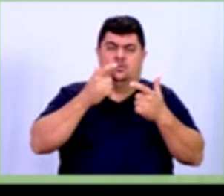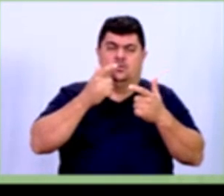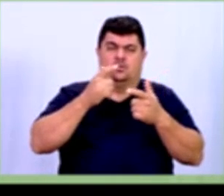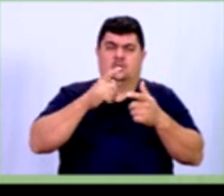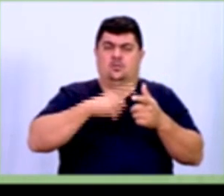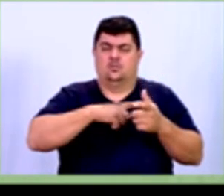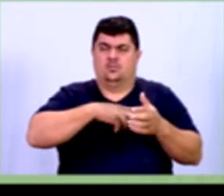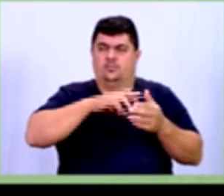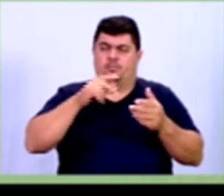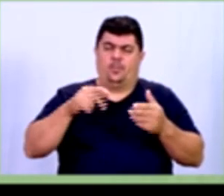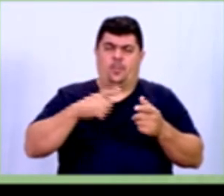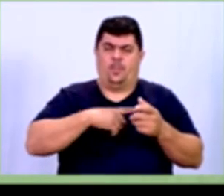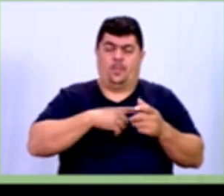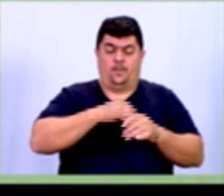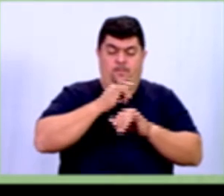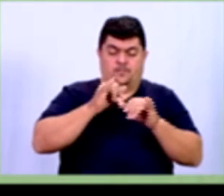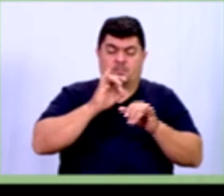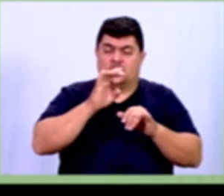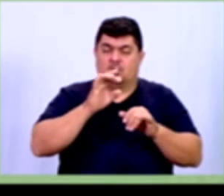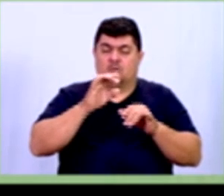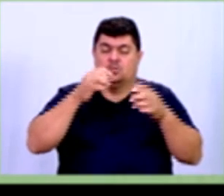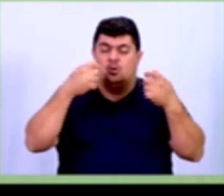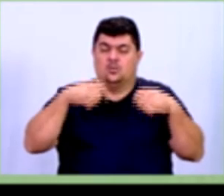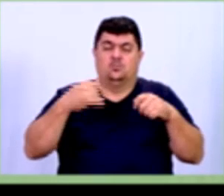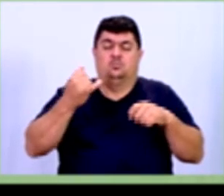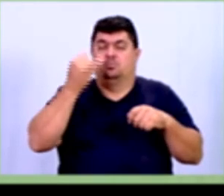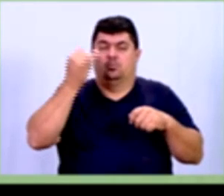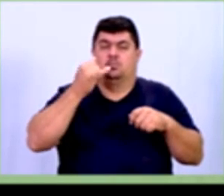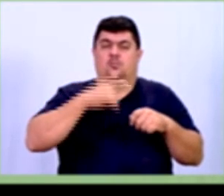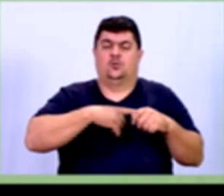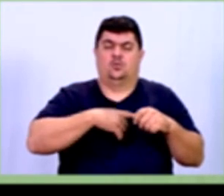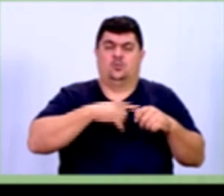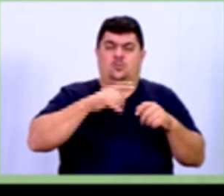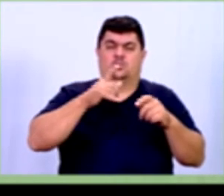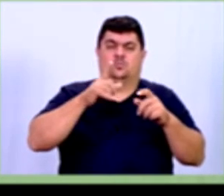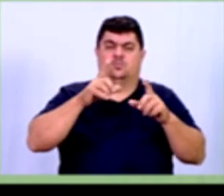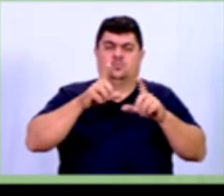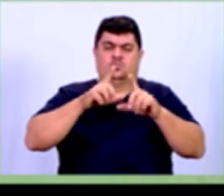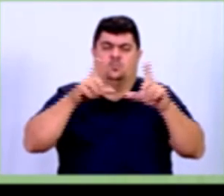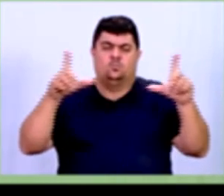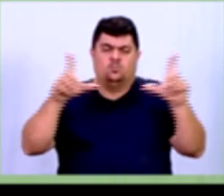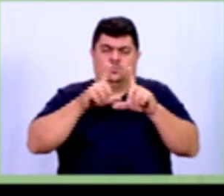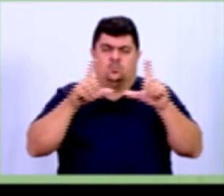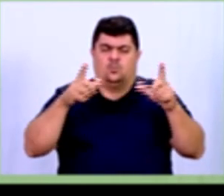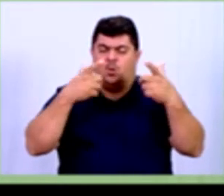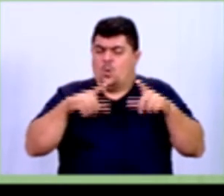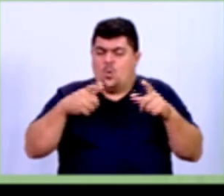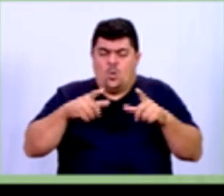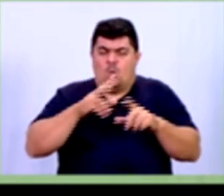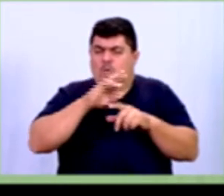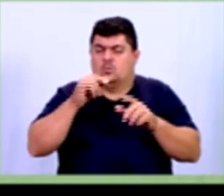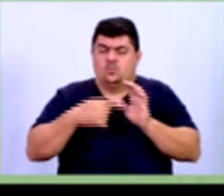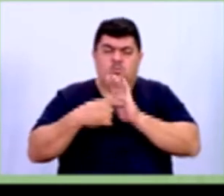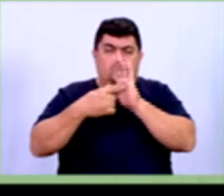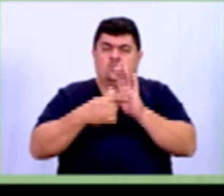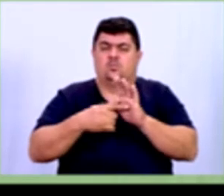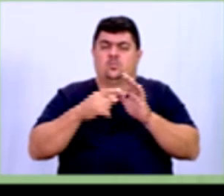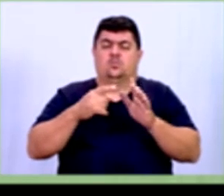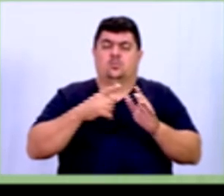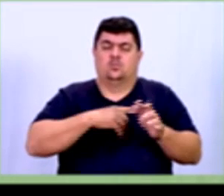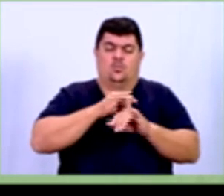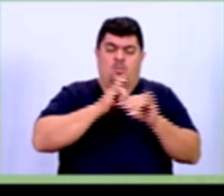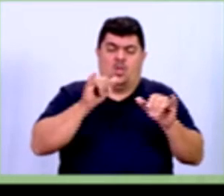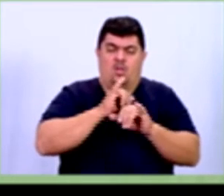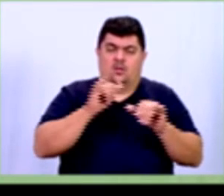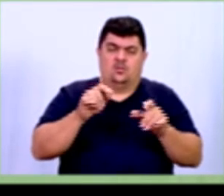escuros, informar apenas o essencial, dimensionar o tamanho do recurso visual ao ambiente onde está evidenciada a informação